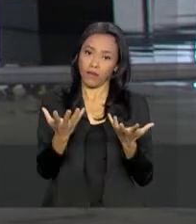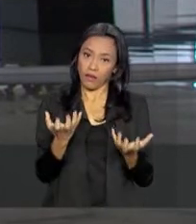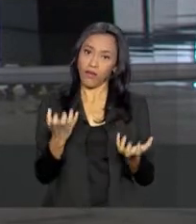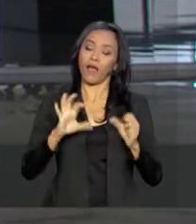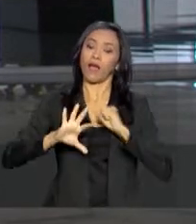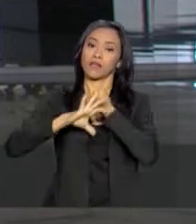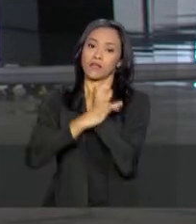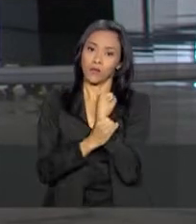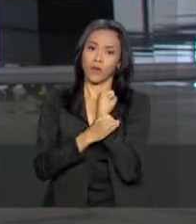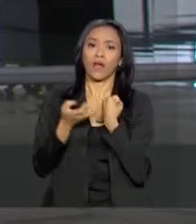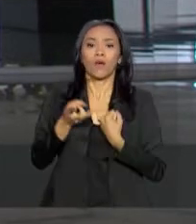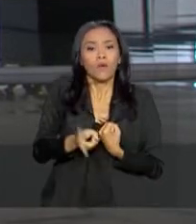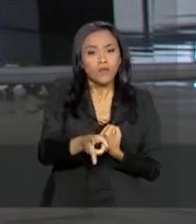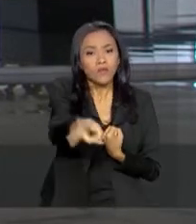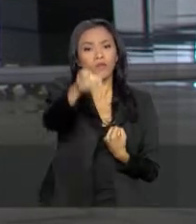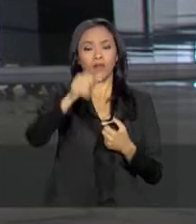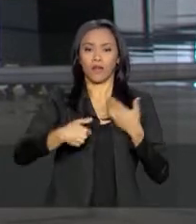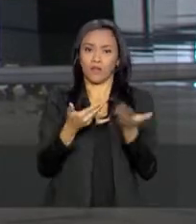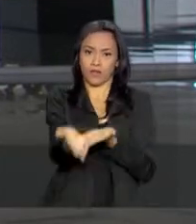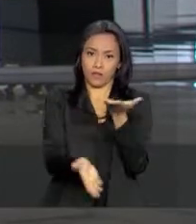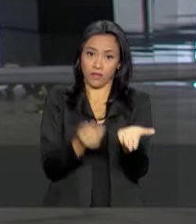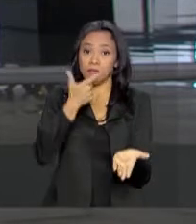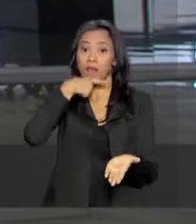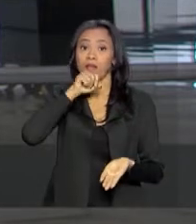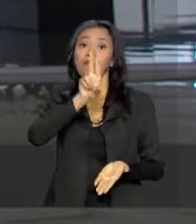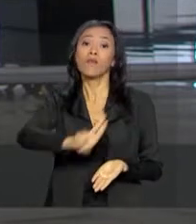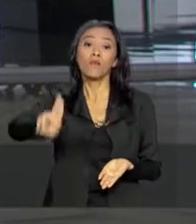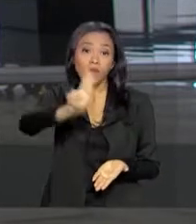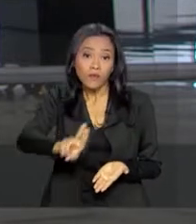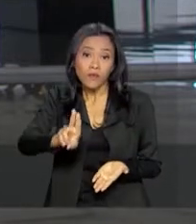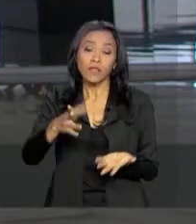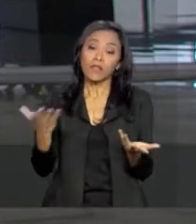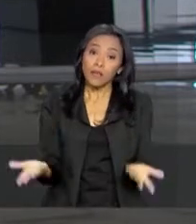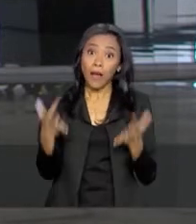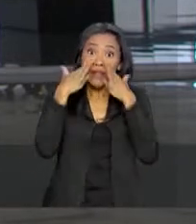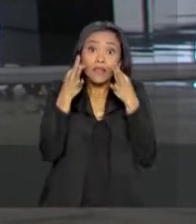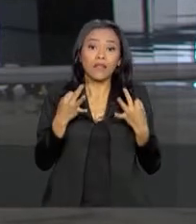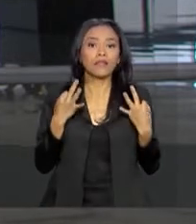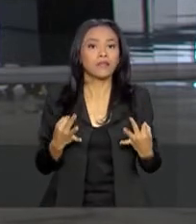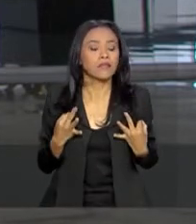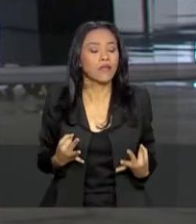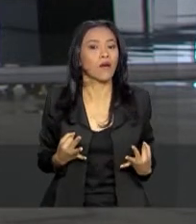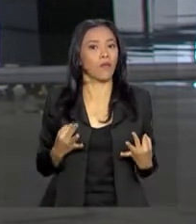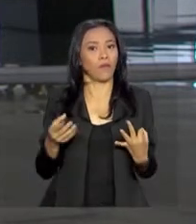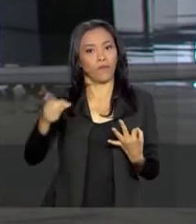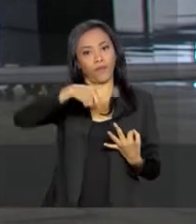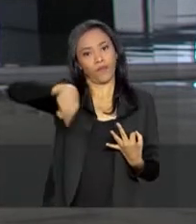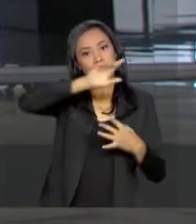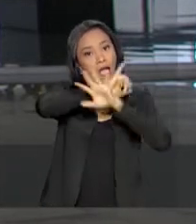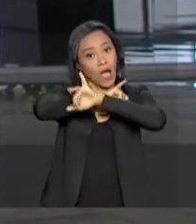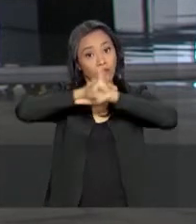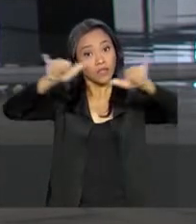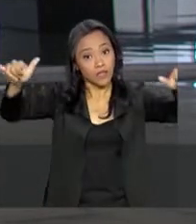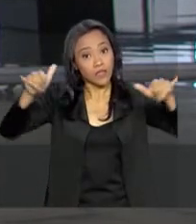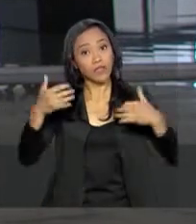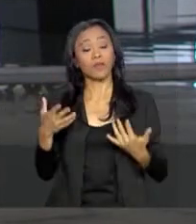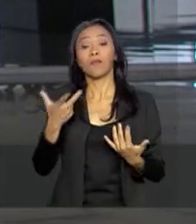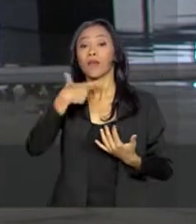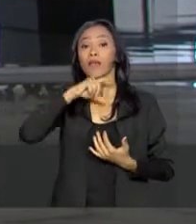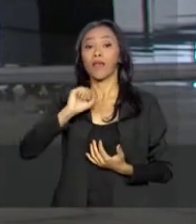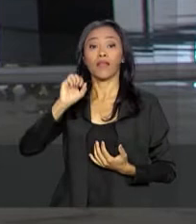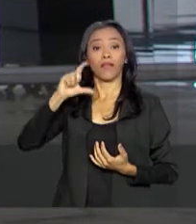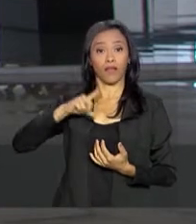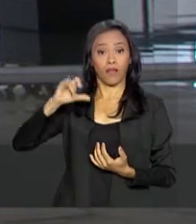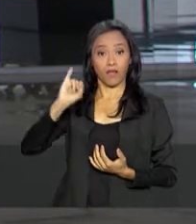de serviços aos usuários e atenção um recado aos segurados convocados pelo inss